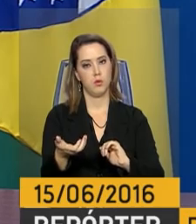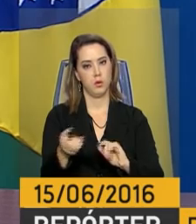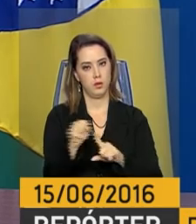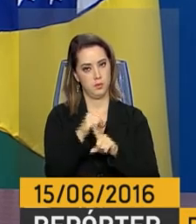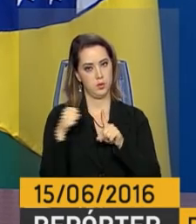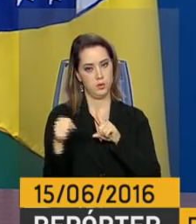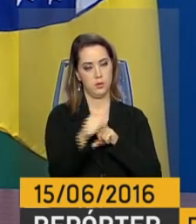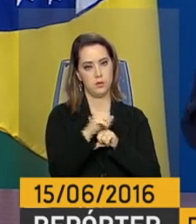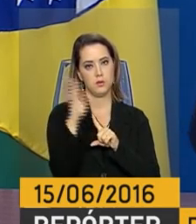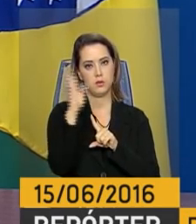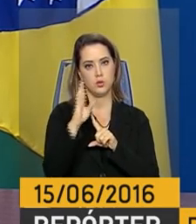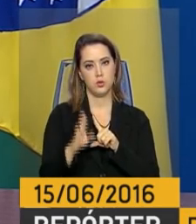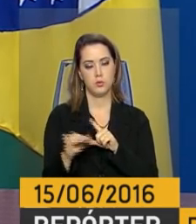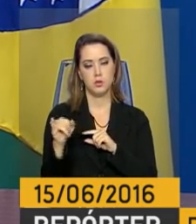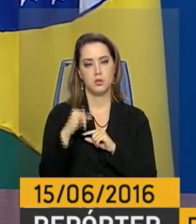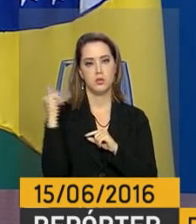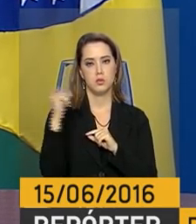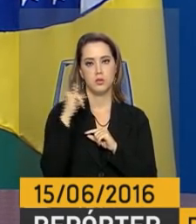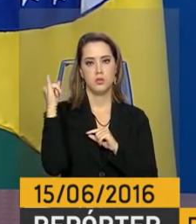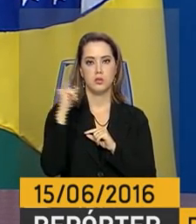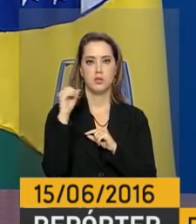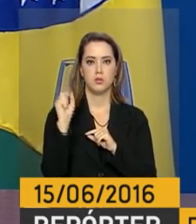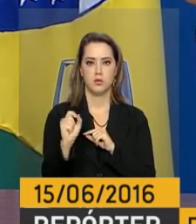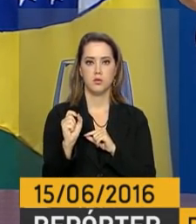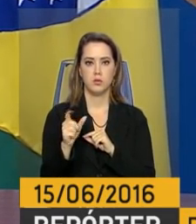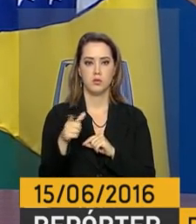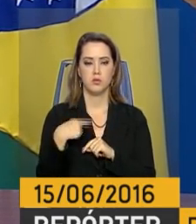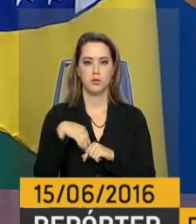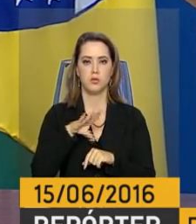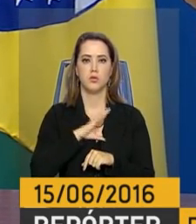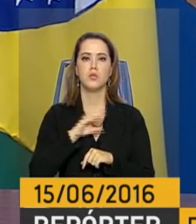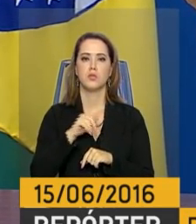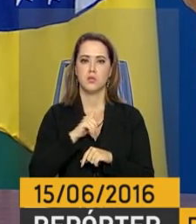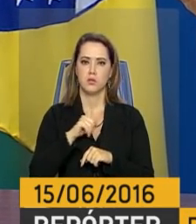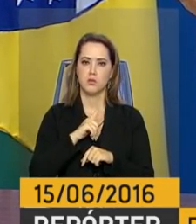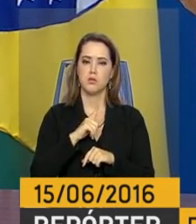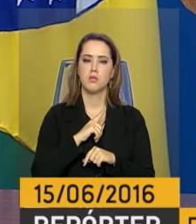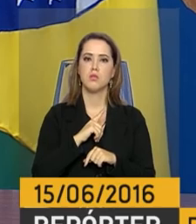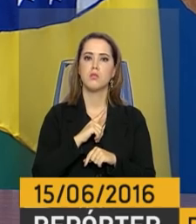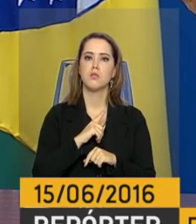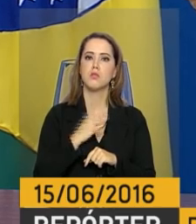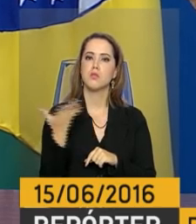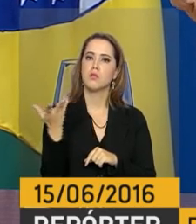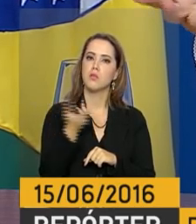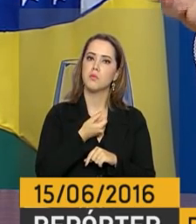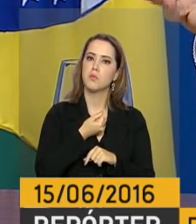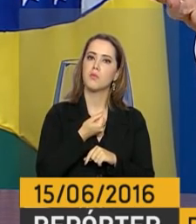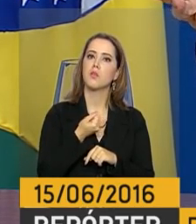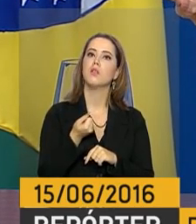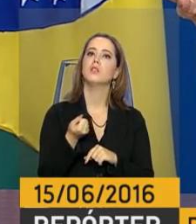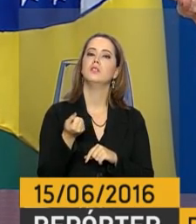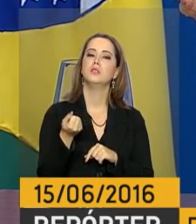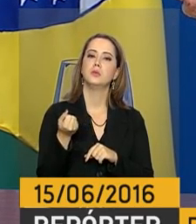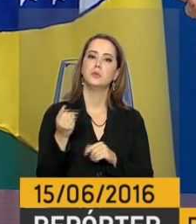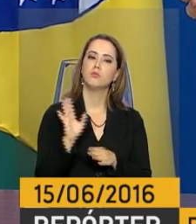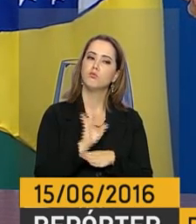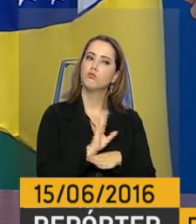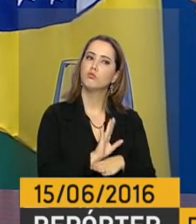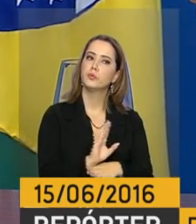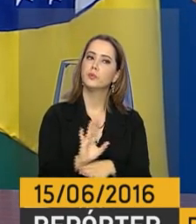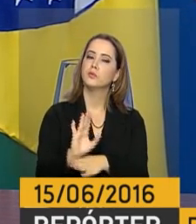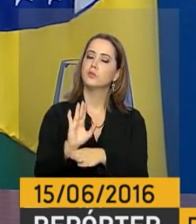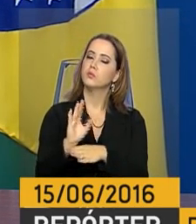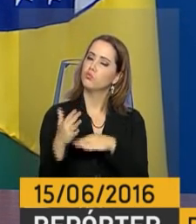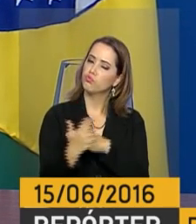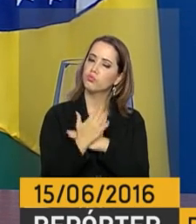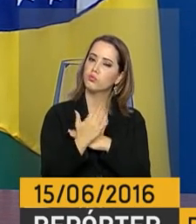brasileira de grande importância e impacto e temos recebido, inclusive hoje próprio dos líderes, um grande apoio